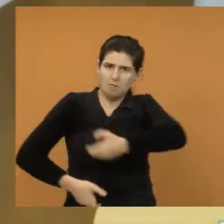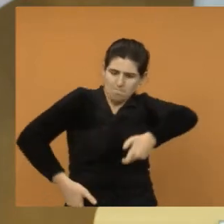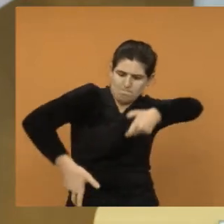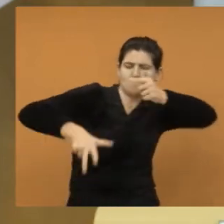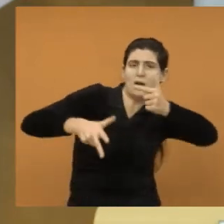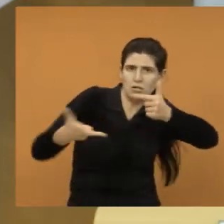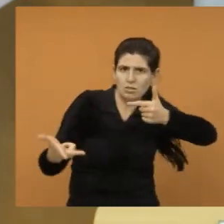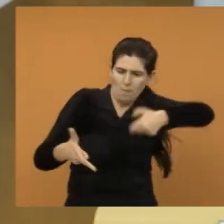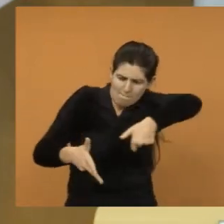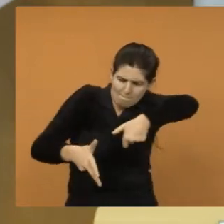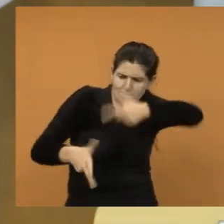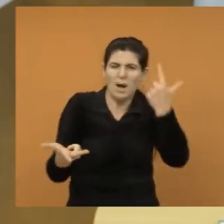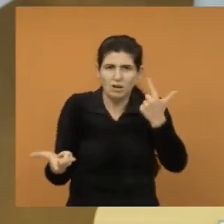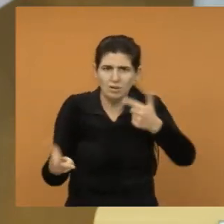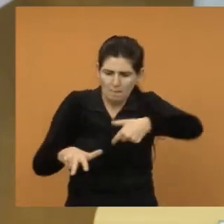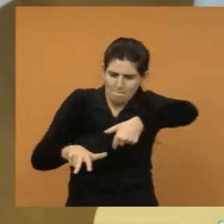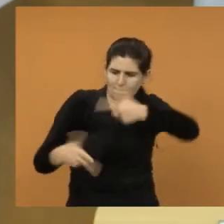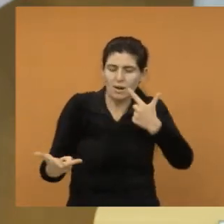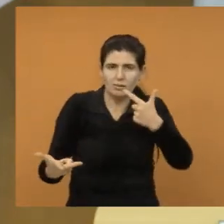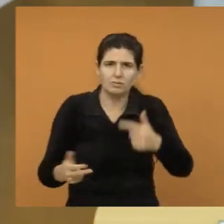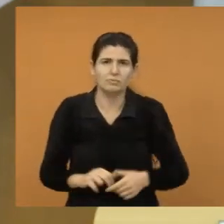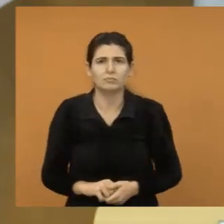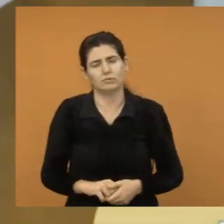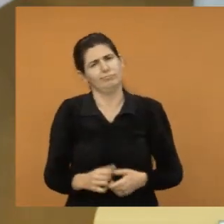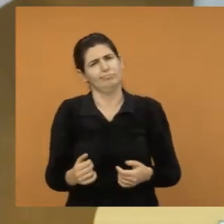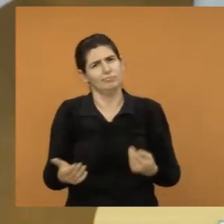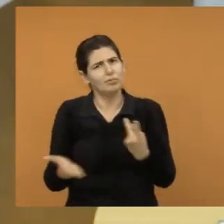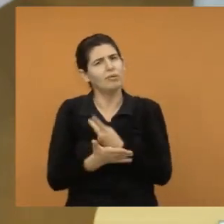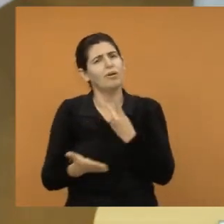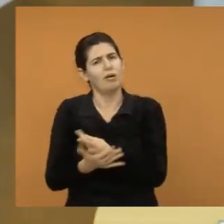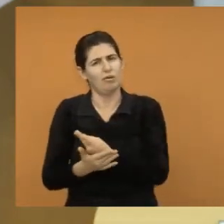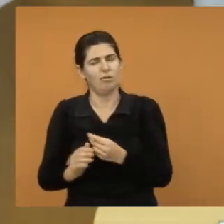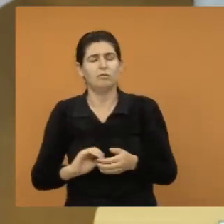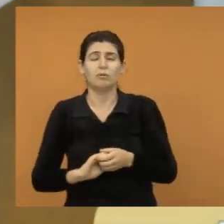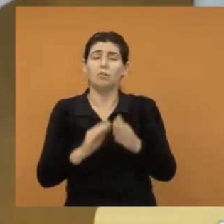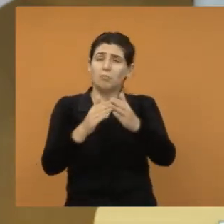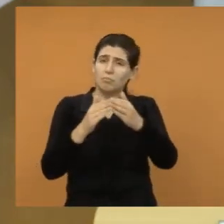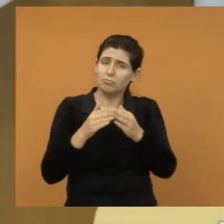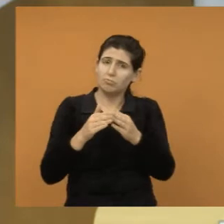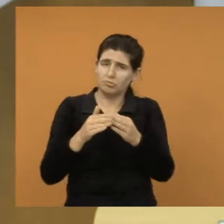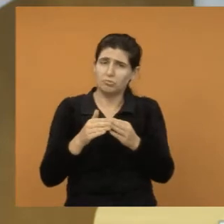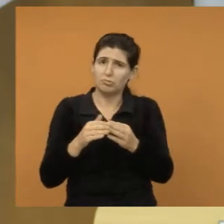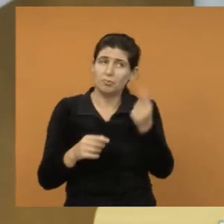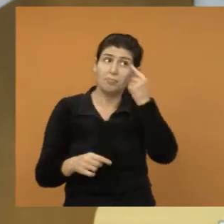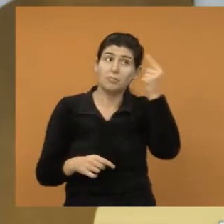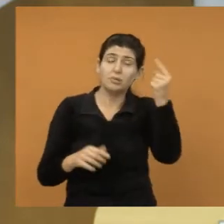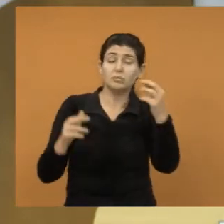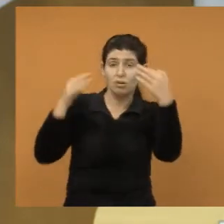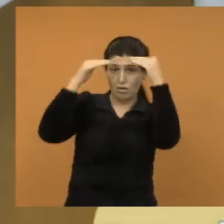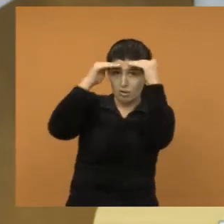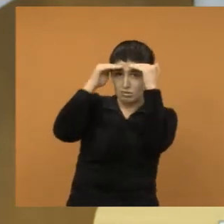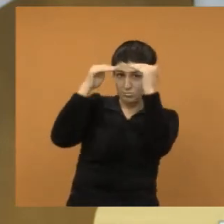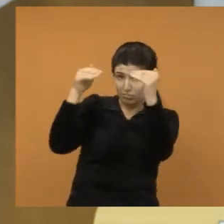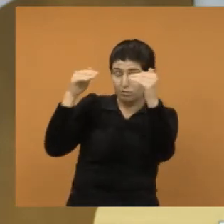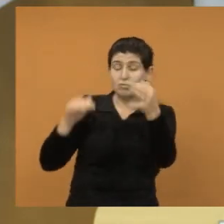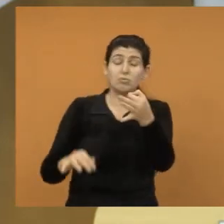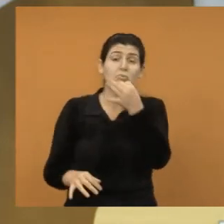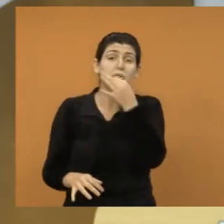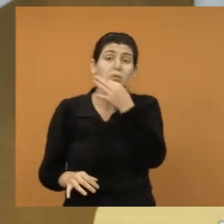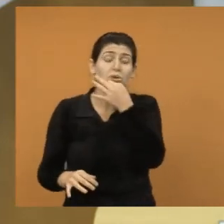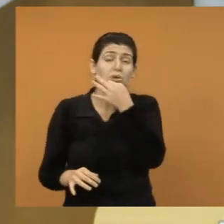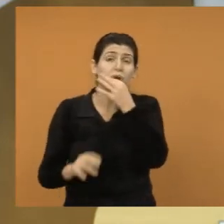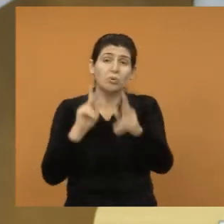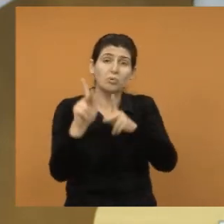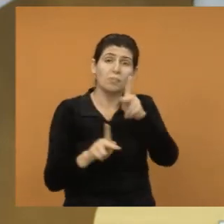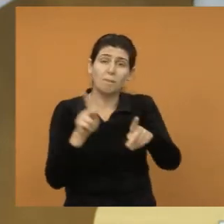mas discordar de um regime. Eu penso e respeito a opinião das pessoas,